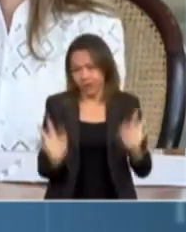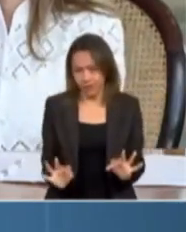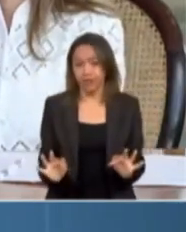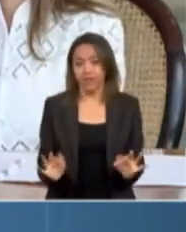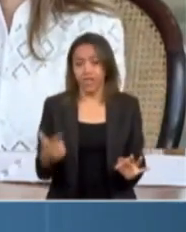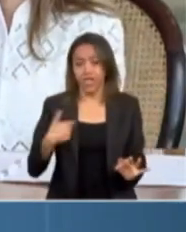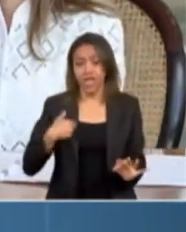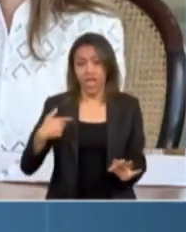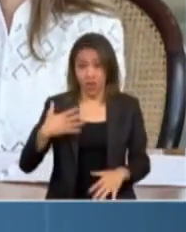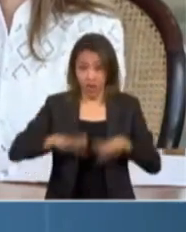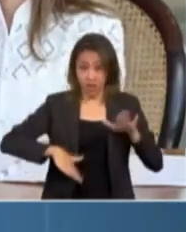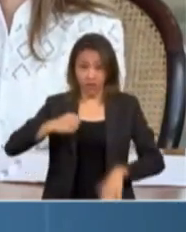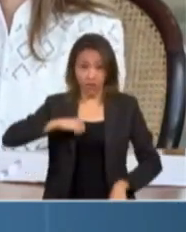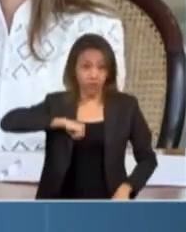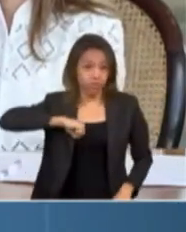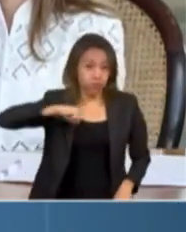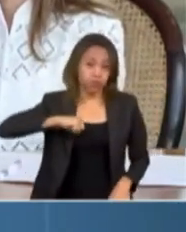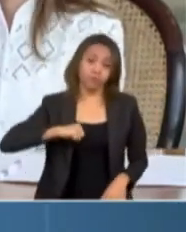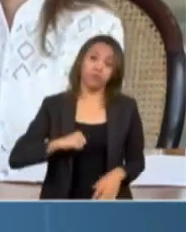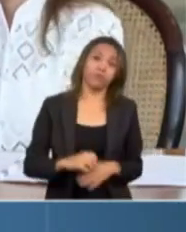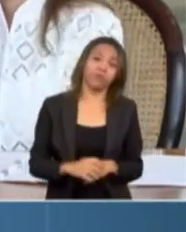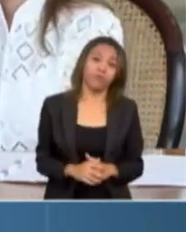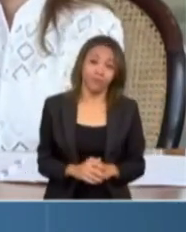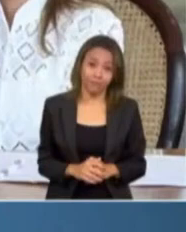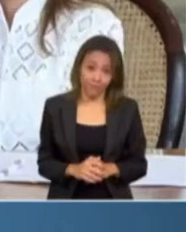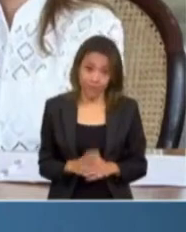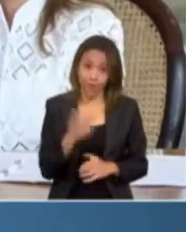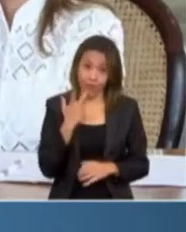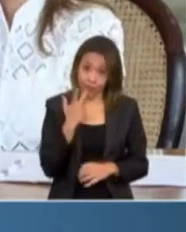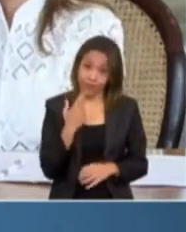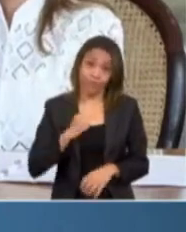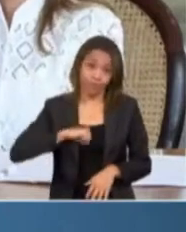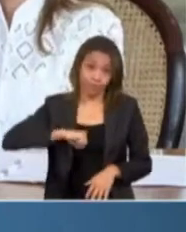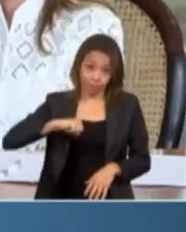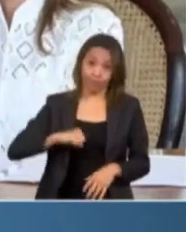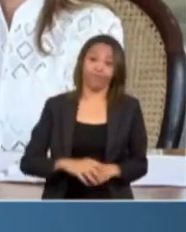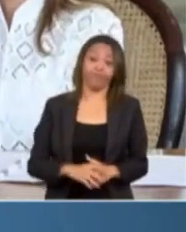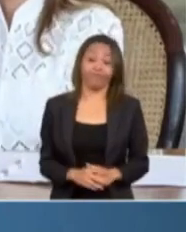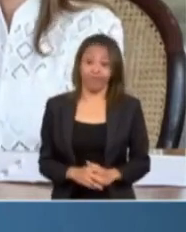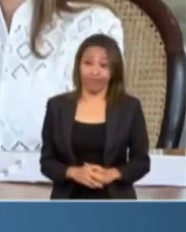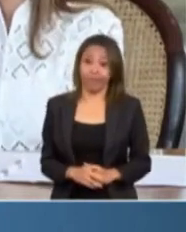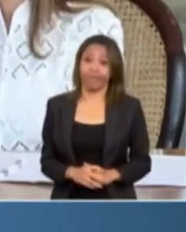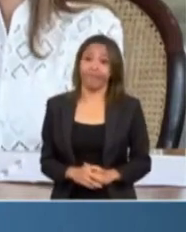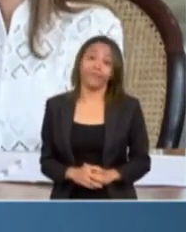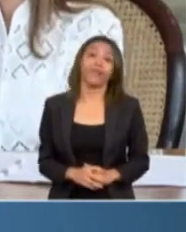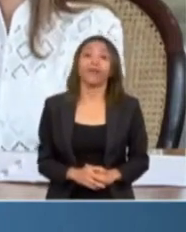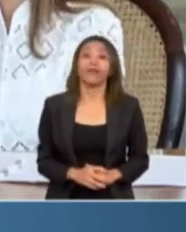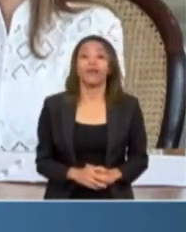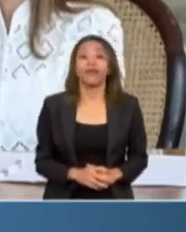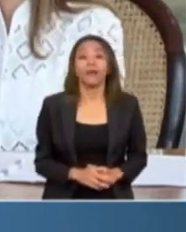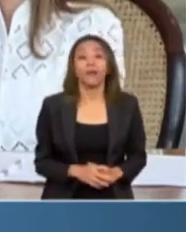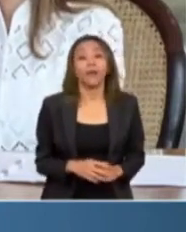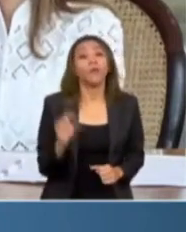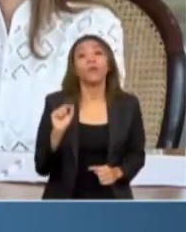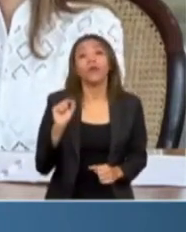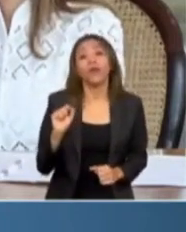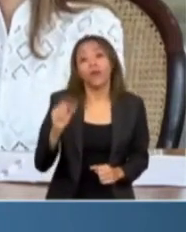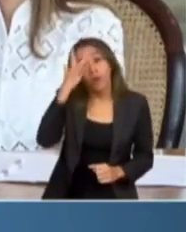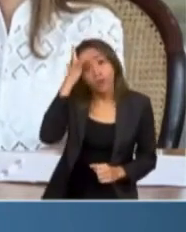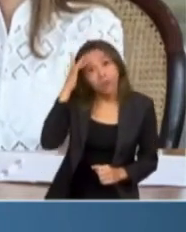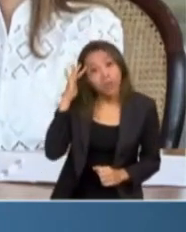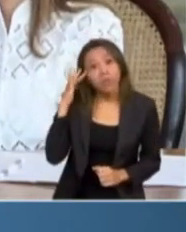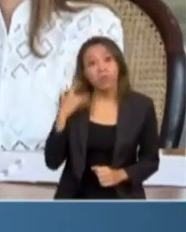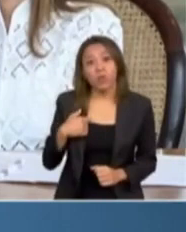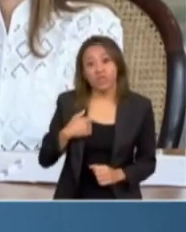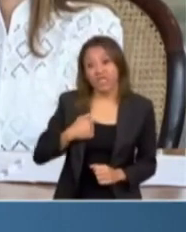zangado, e isso vai continuar acontecendo, porque agora que o presidente confessou que isso o irrita bastante,